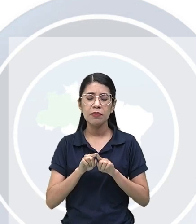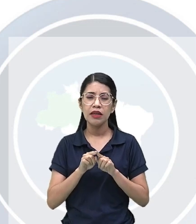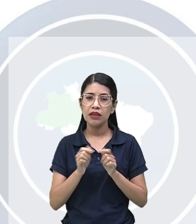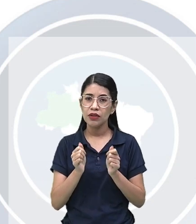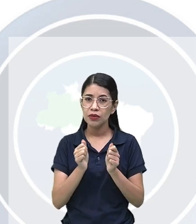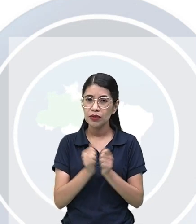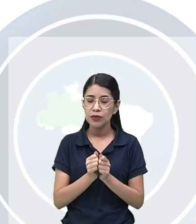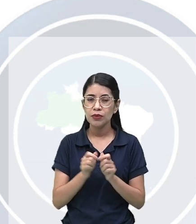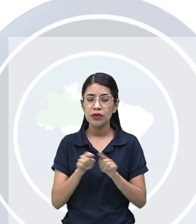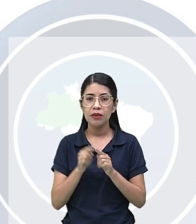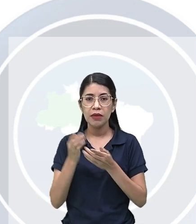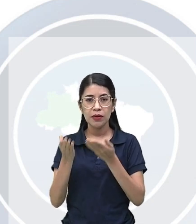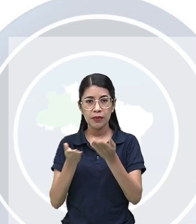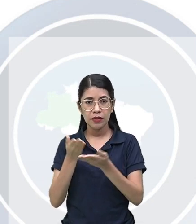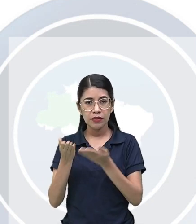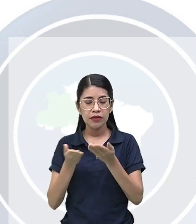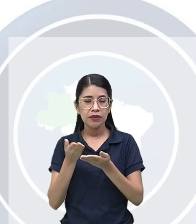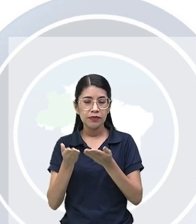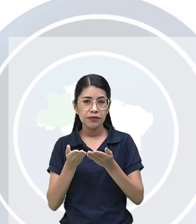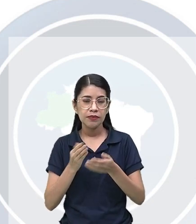e atendimento